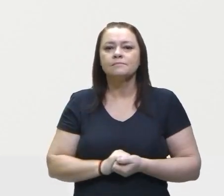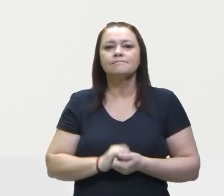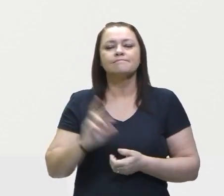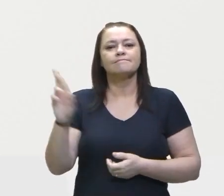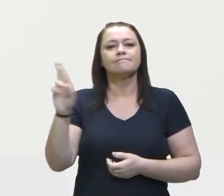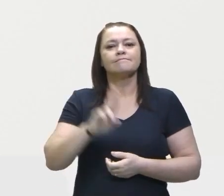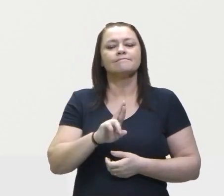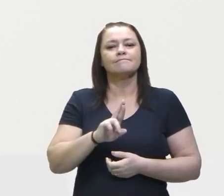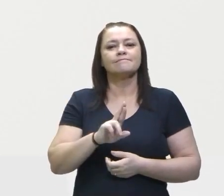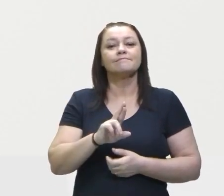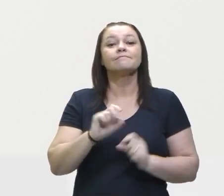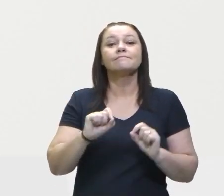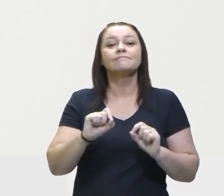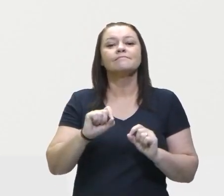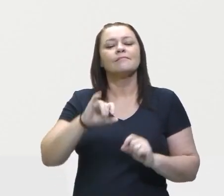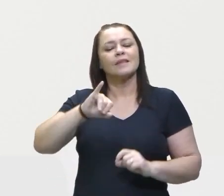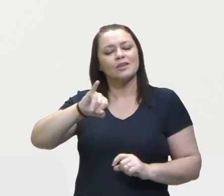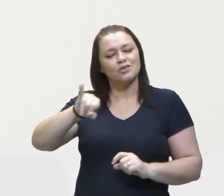Resposta?